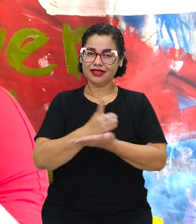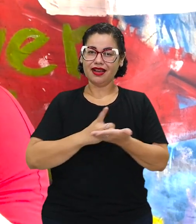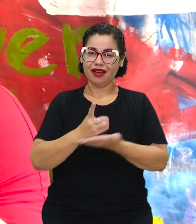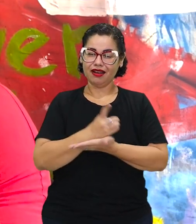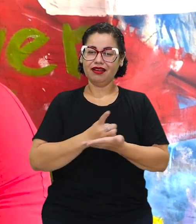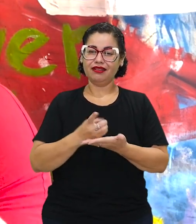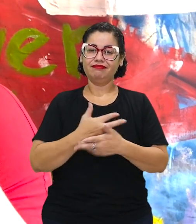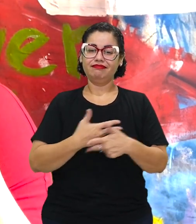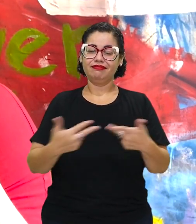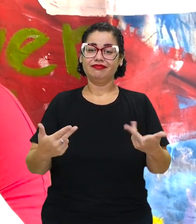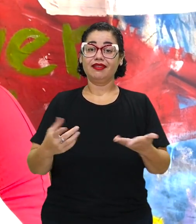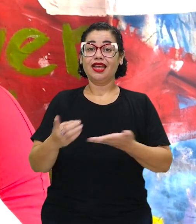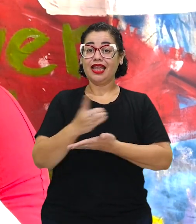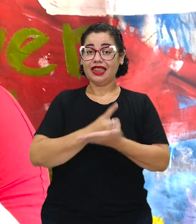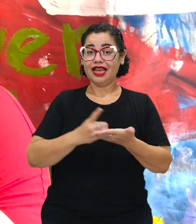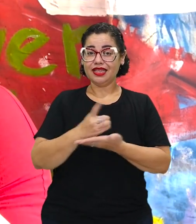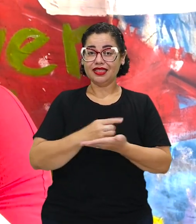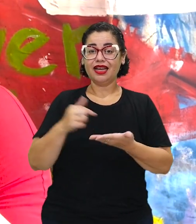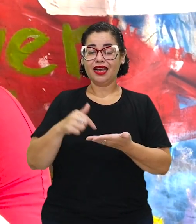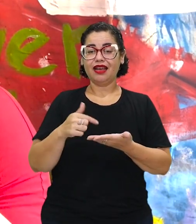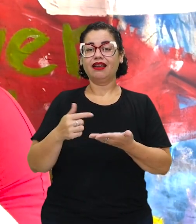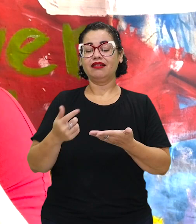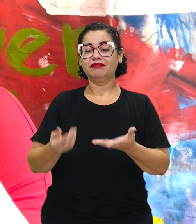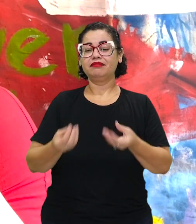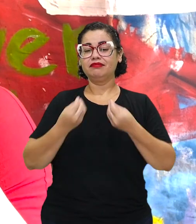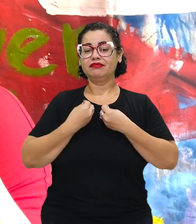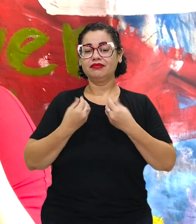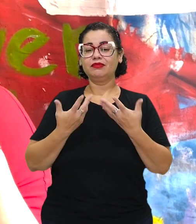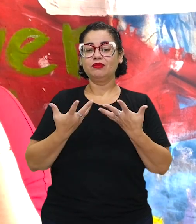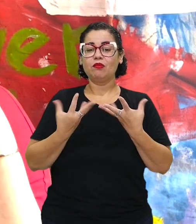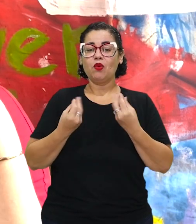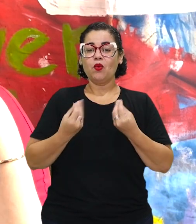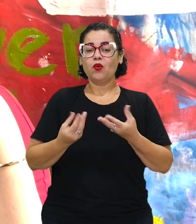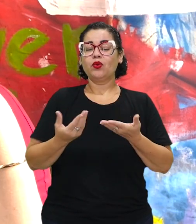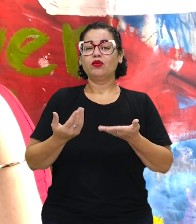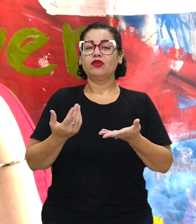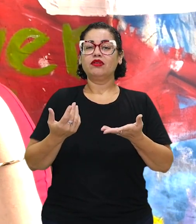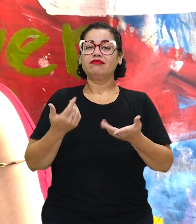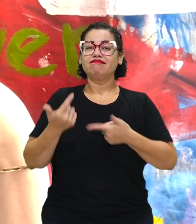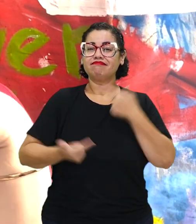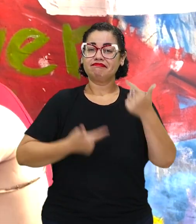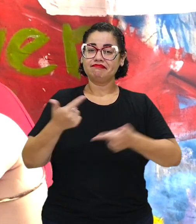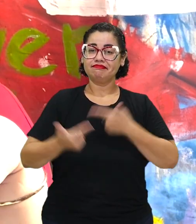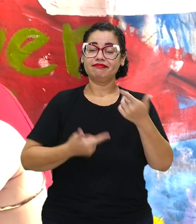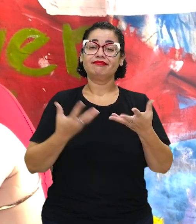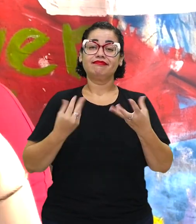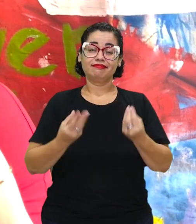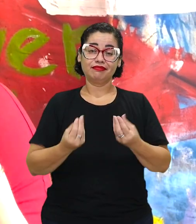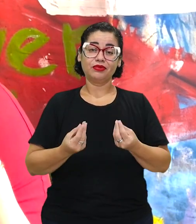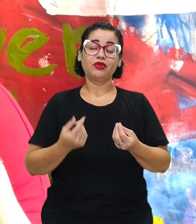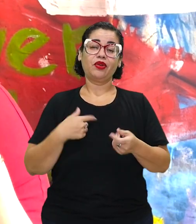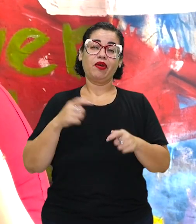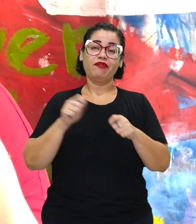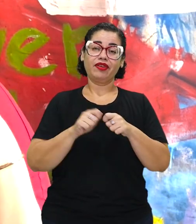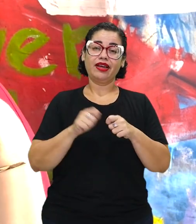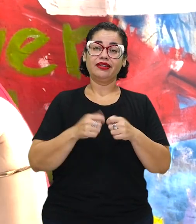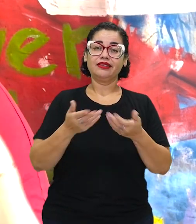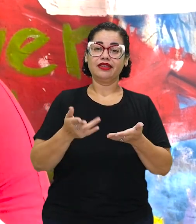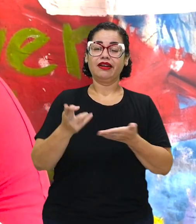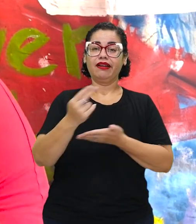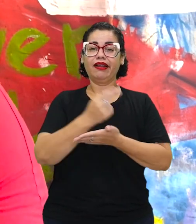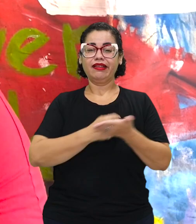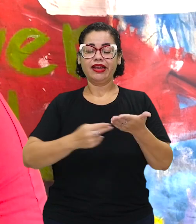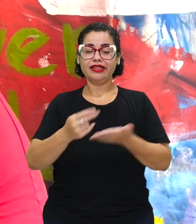gráfico, o design gráfico me consumia assim muito. Era fazer aquilo,